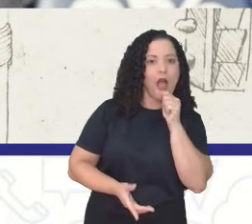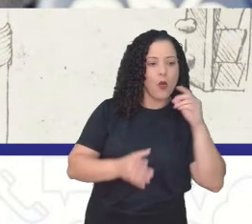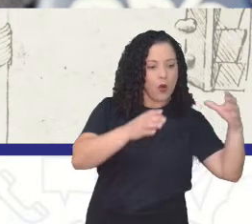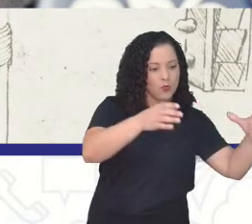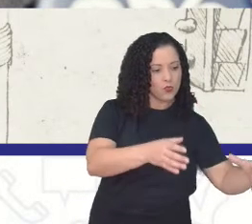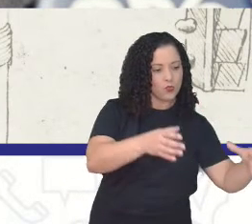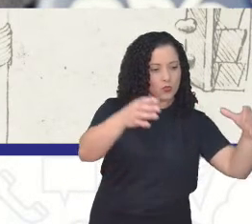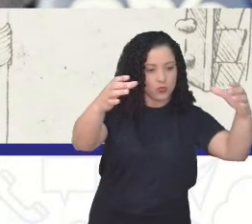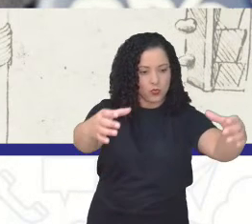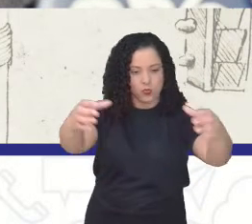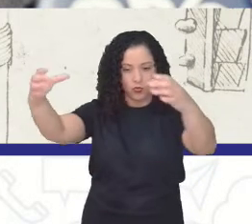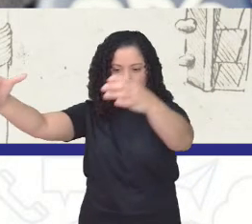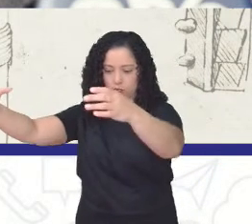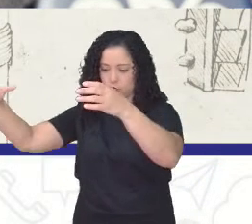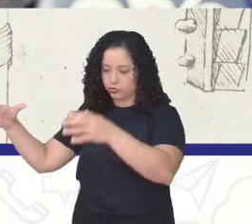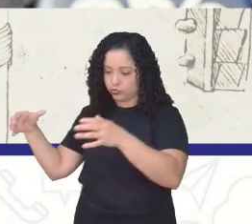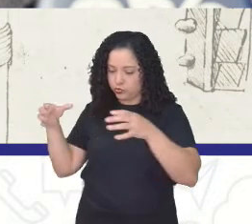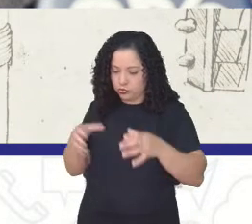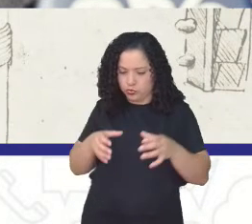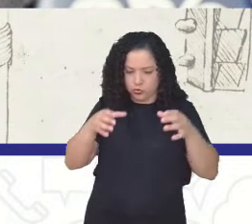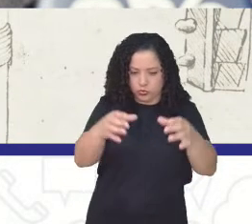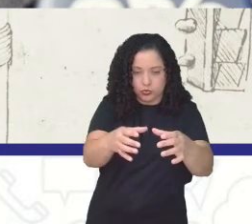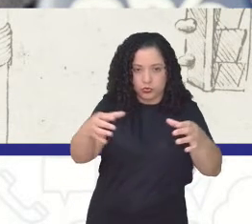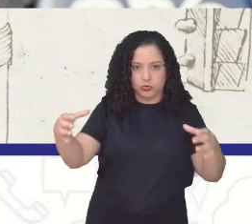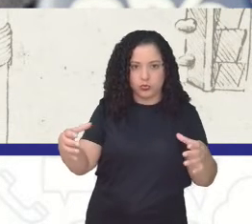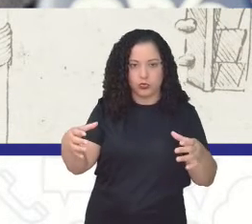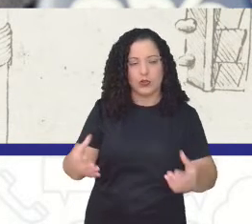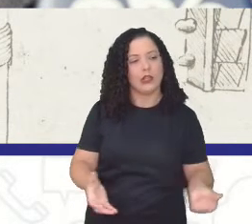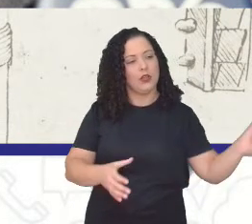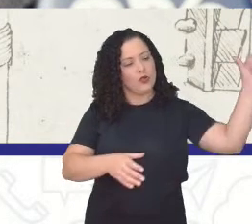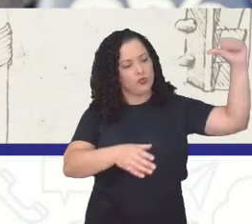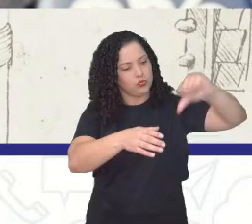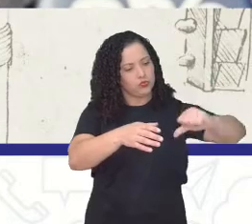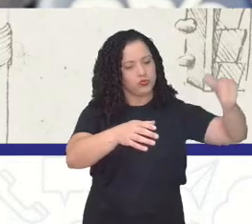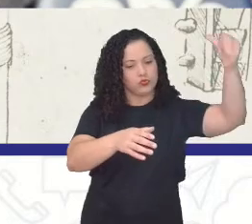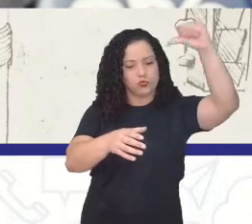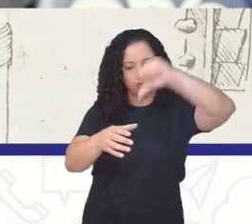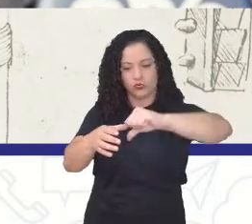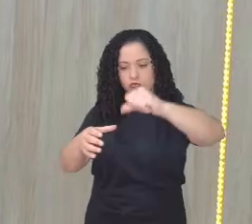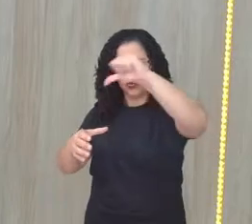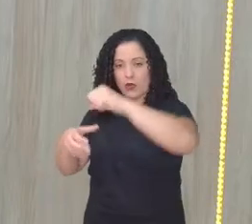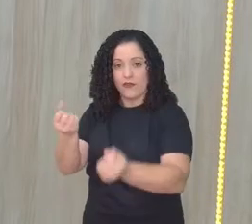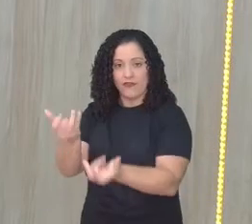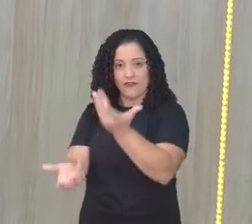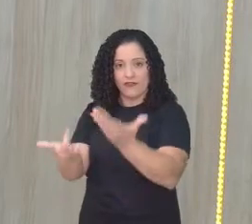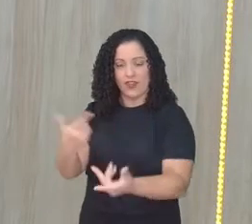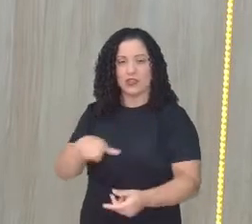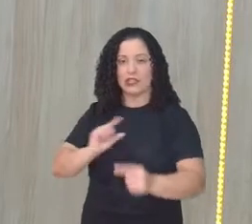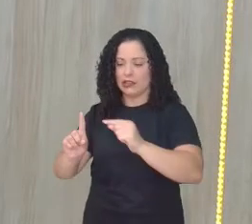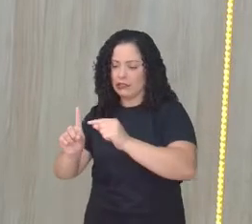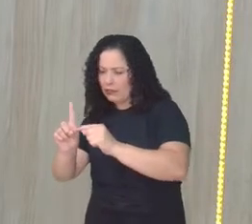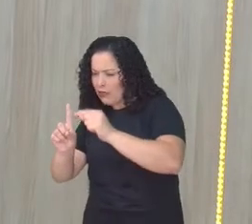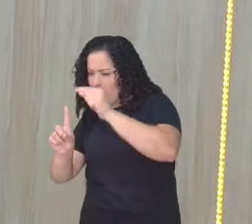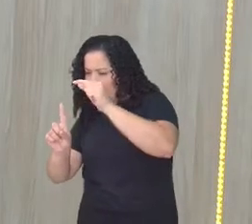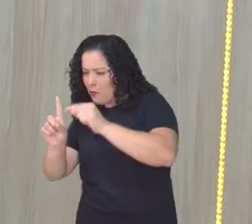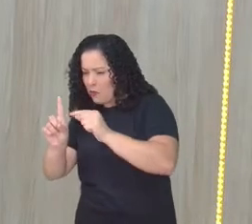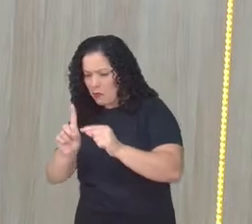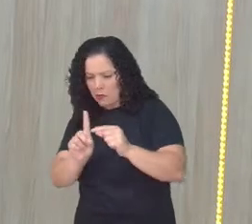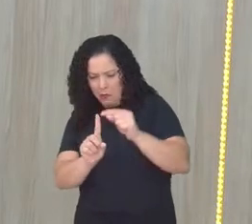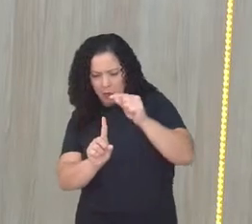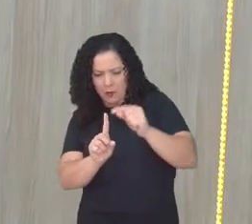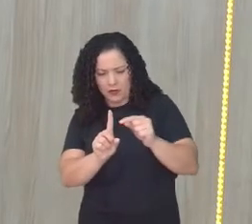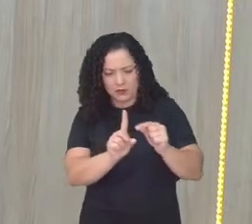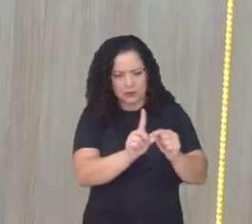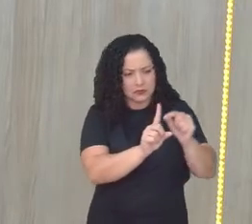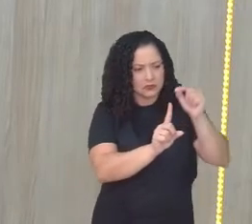panelas diferentes, colocava tudo para ferver ali no fogo e colocava termômetros ali e ele